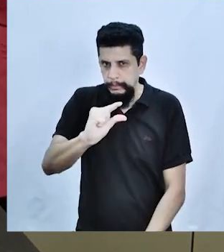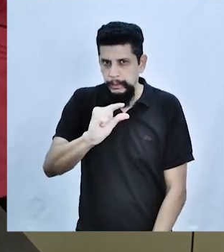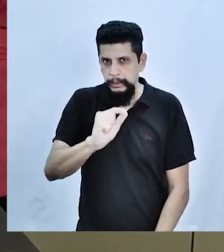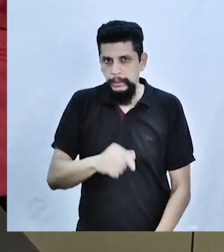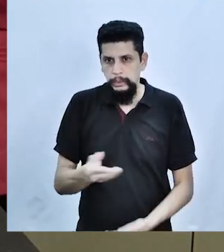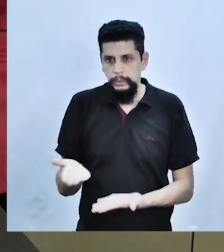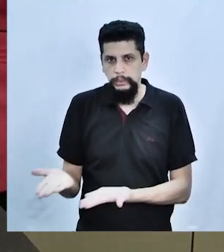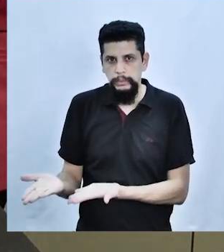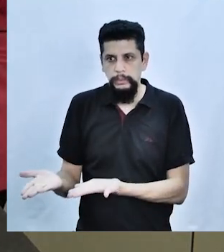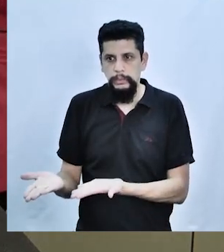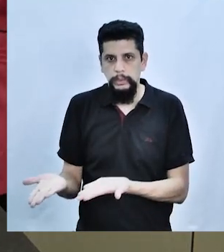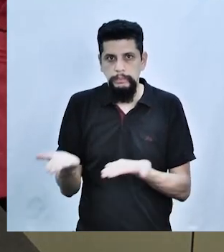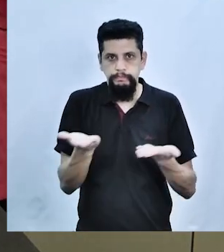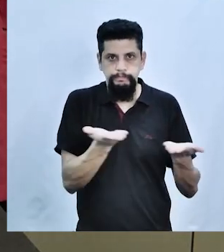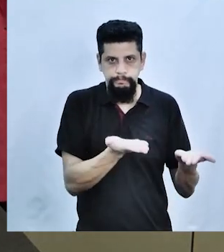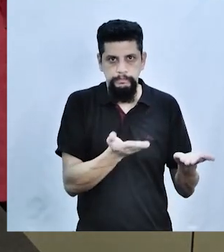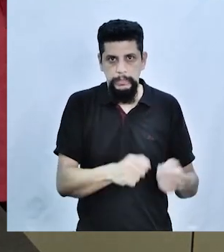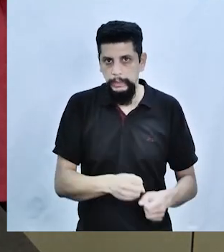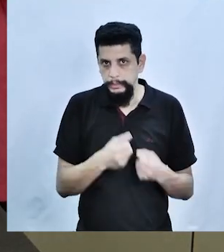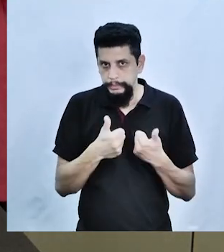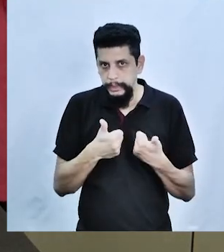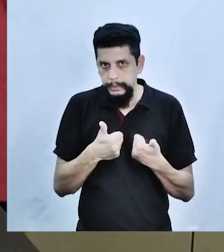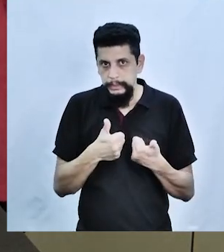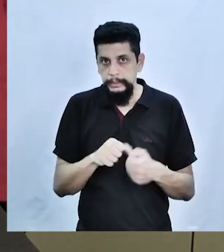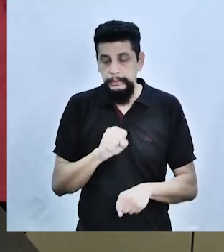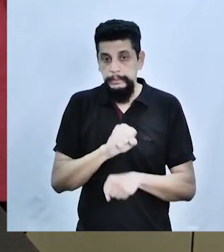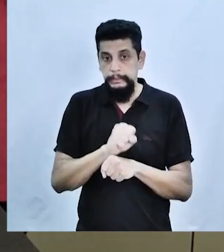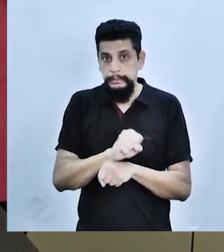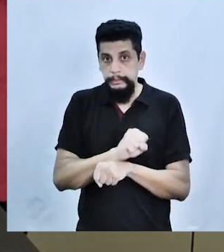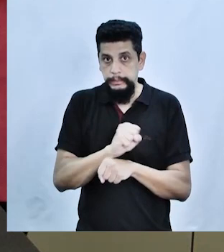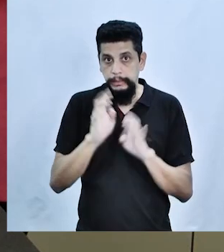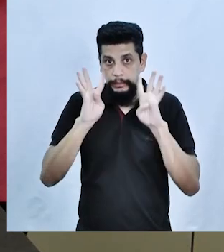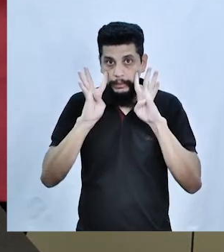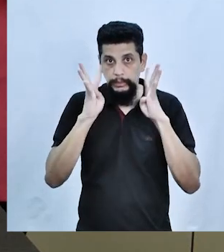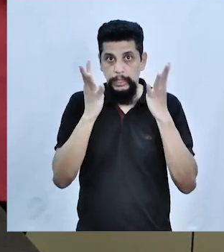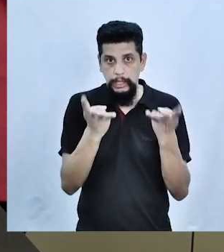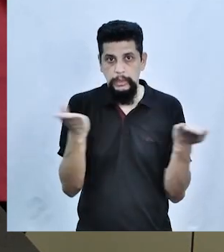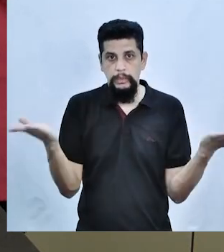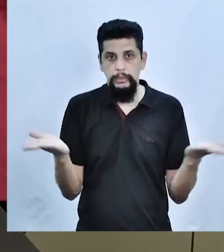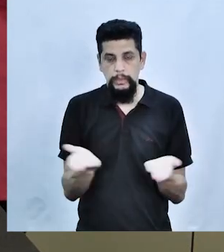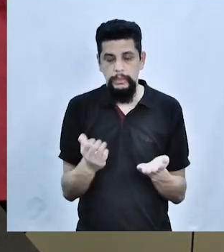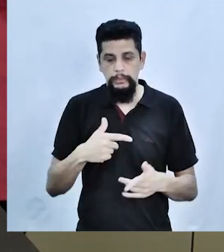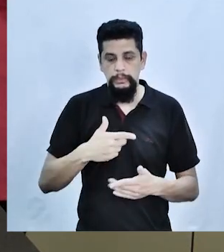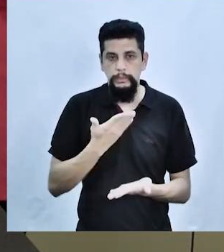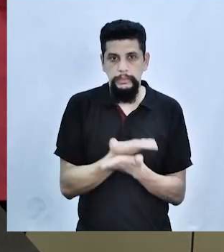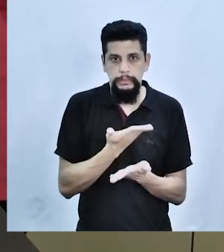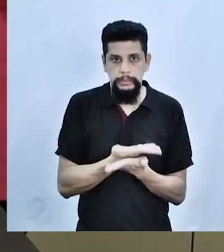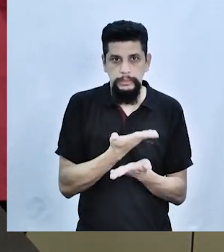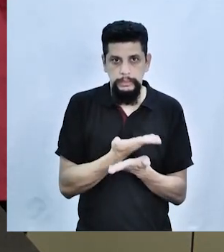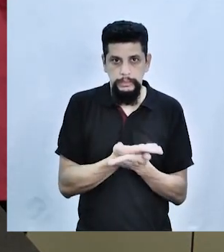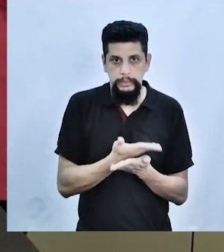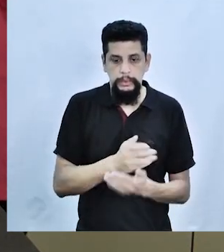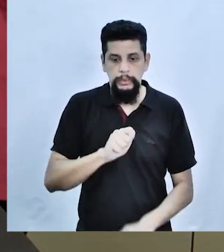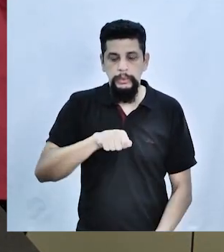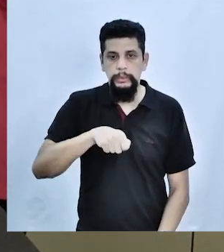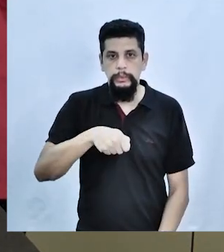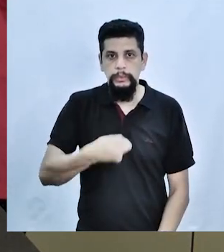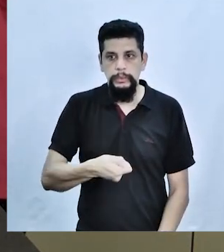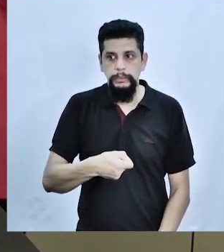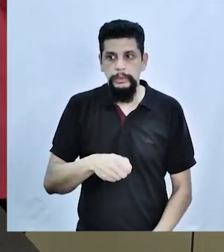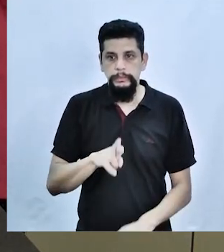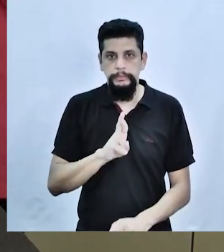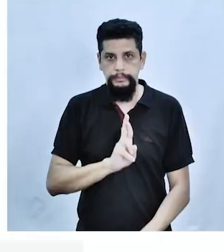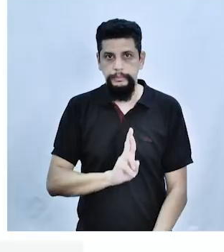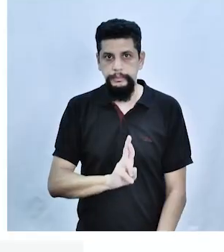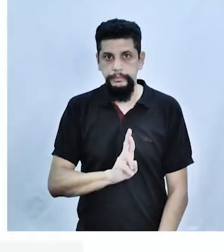só um pouquinho para a gente trazer um super quadro aqui. Tudo bem? Então fique atento que a gente agora vai trabalhar o som do R